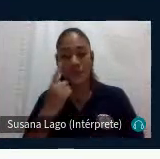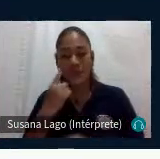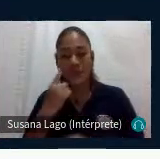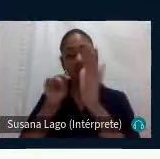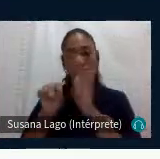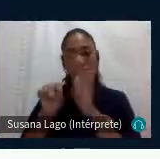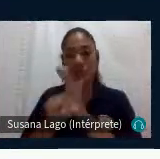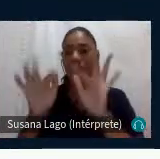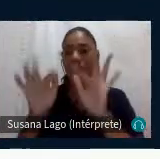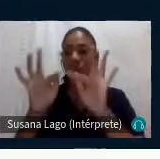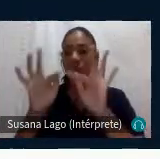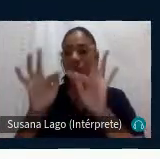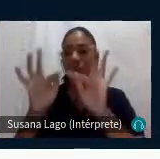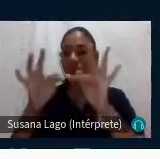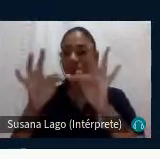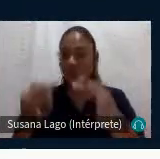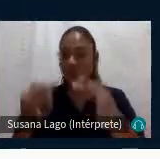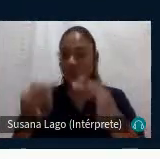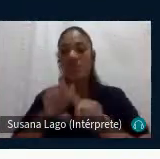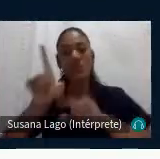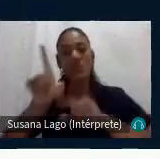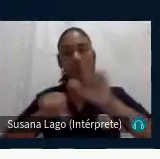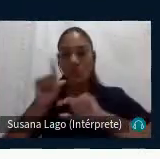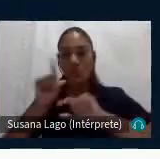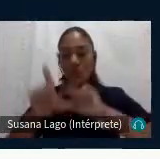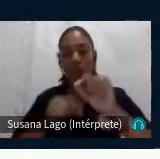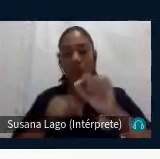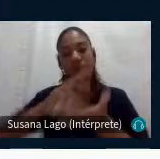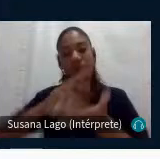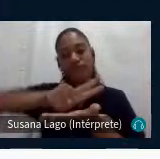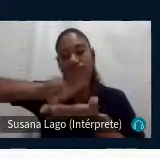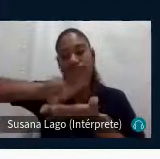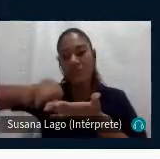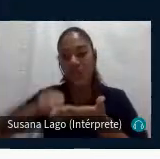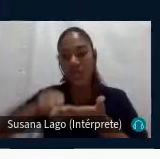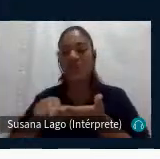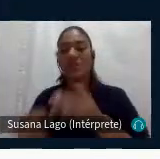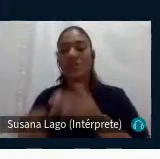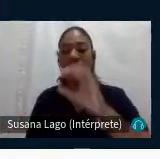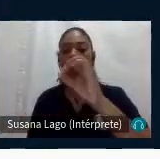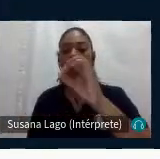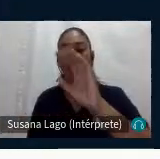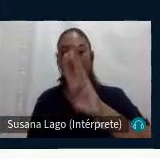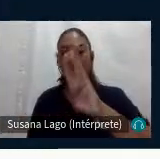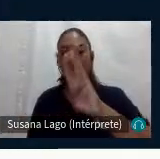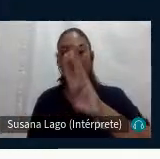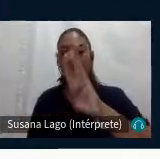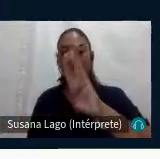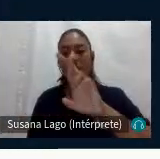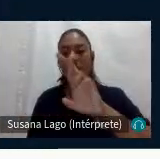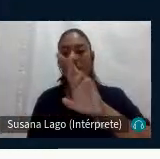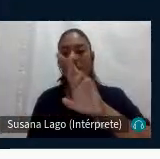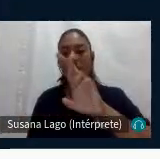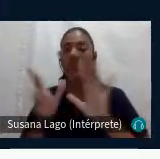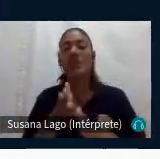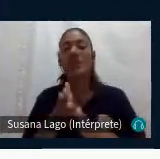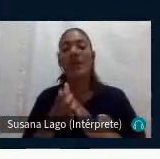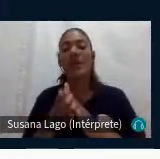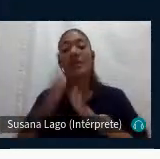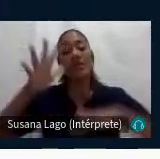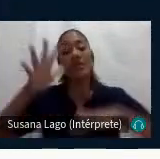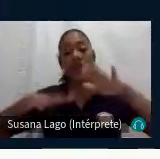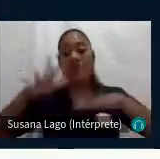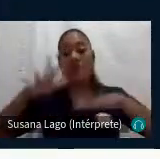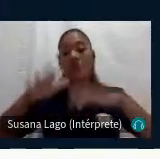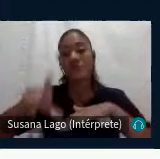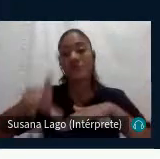escolha, né? Podem ser de múltipla escolha, e a UBR permite isso, então, dependendo de como você marcar,